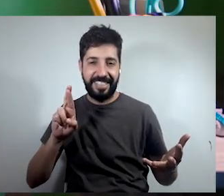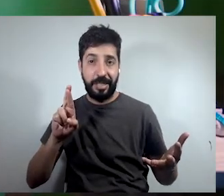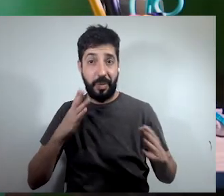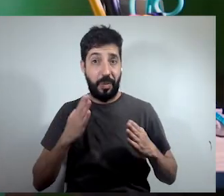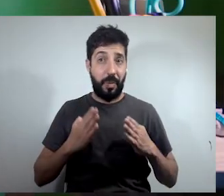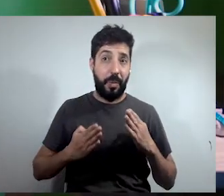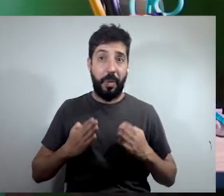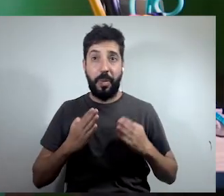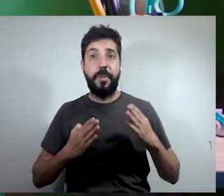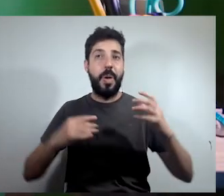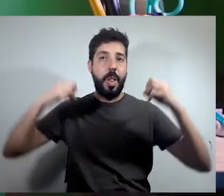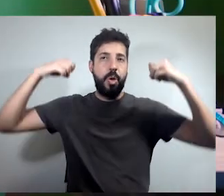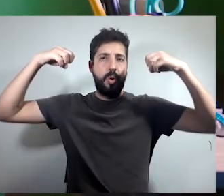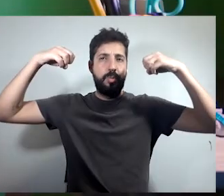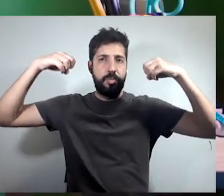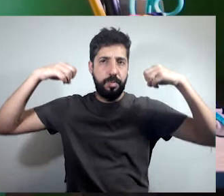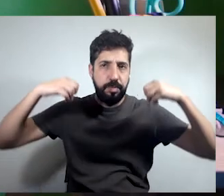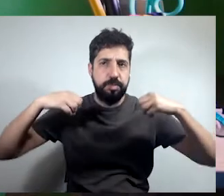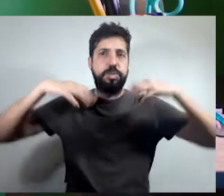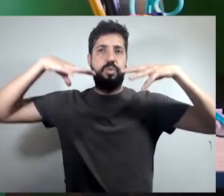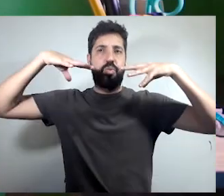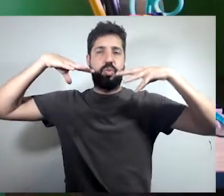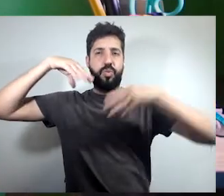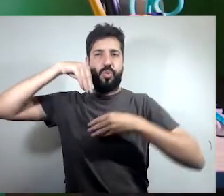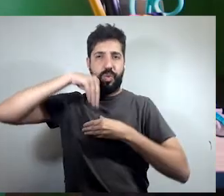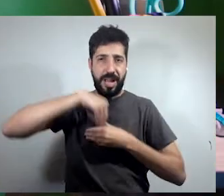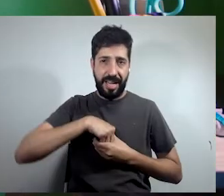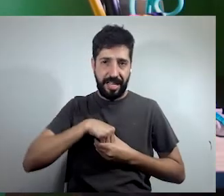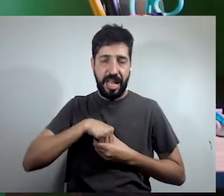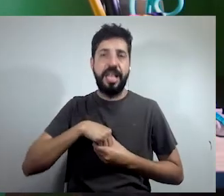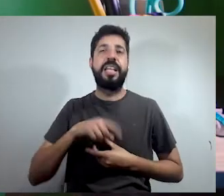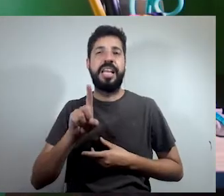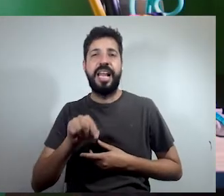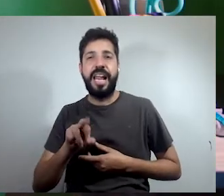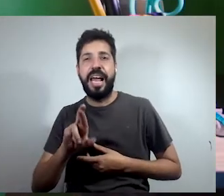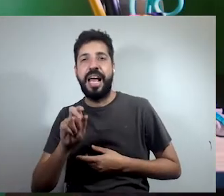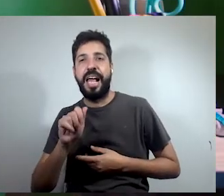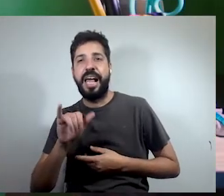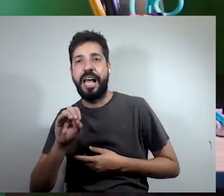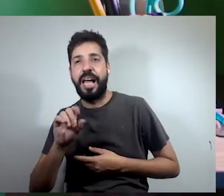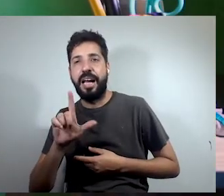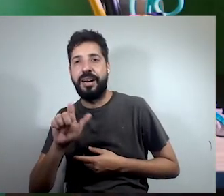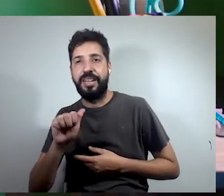robô de luz, de raio laser,